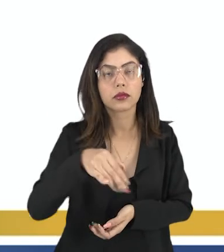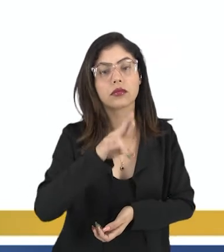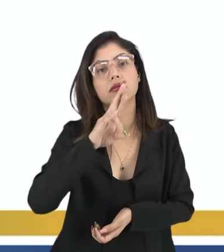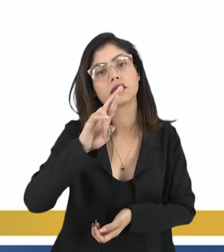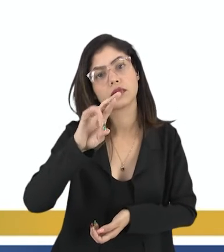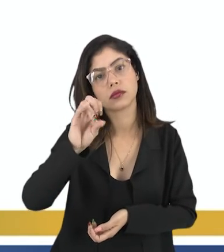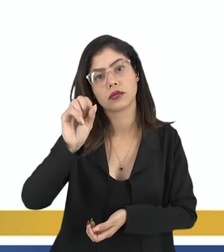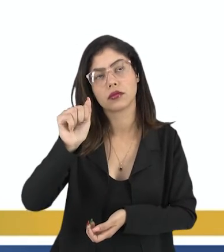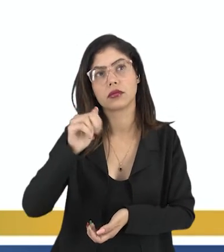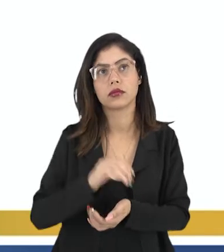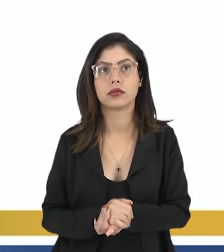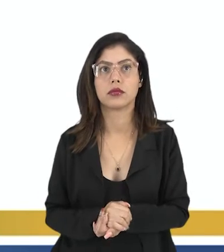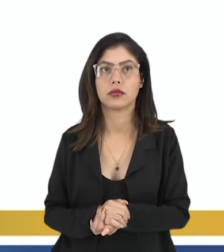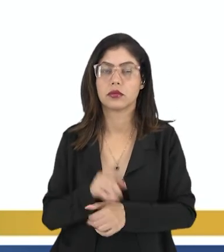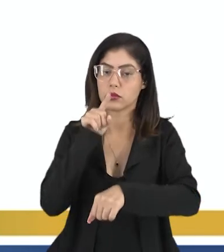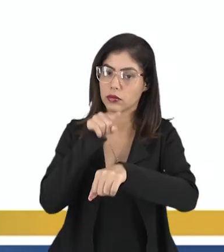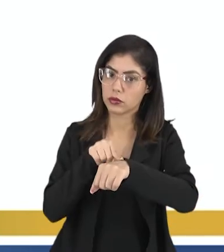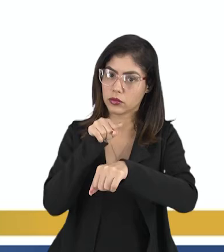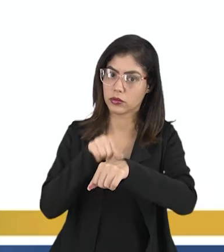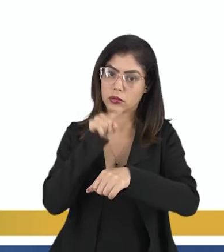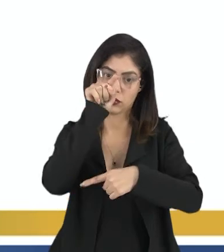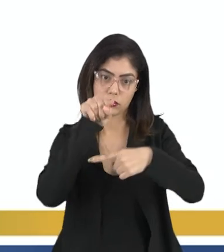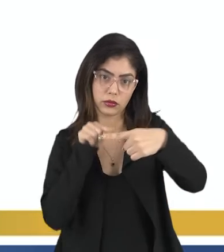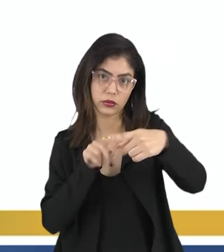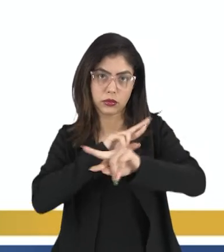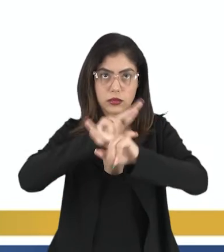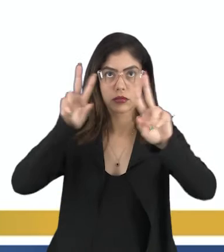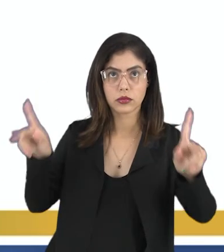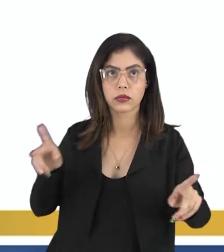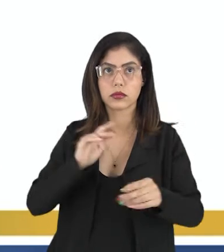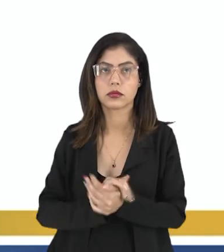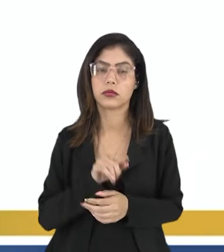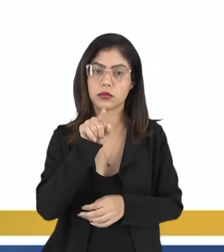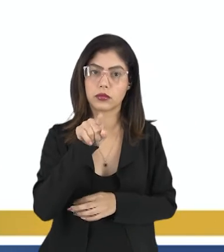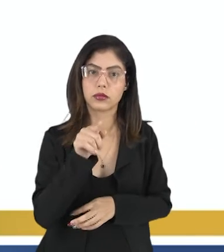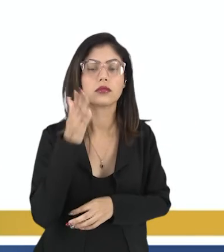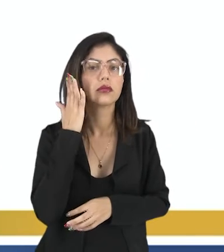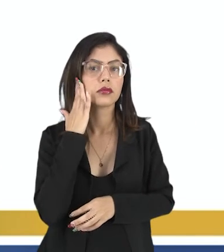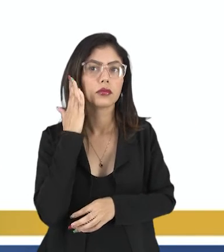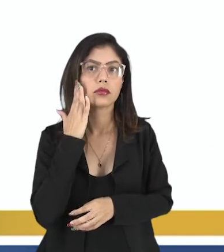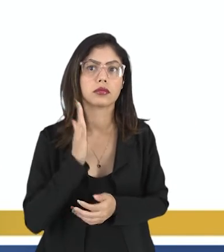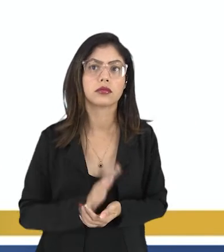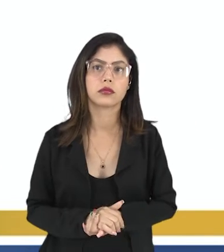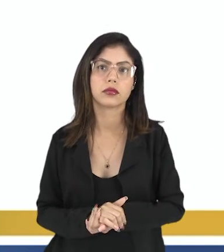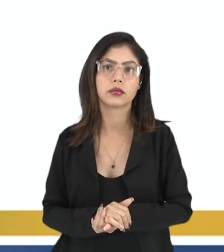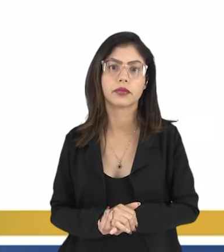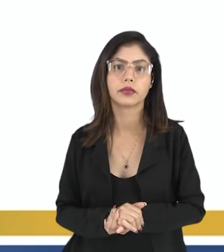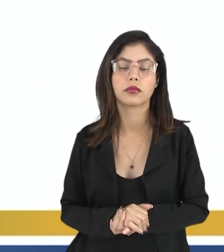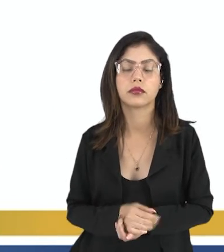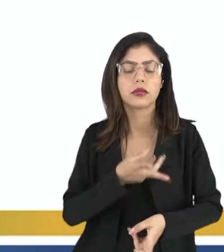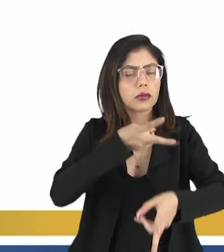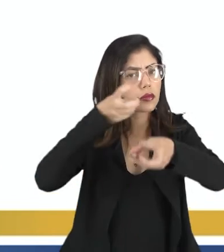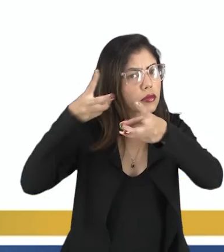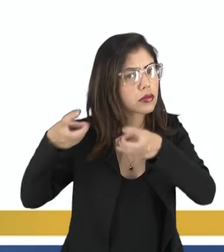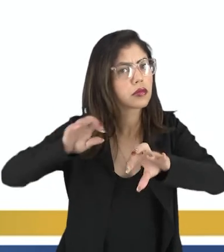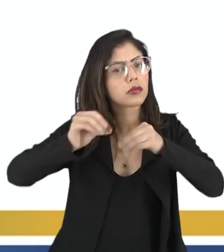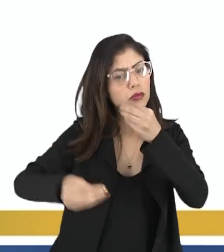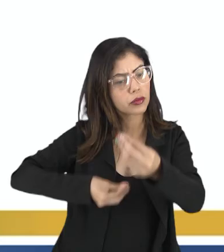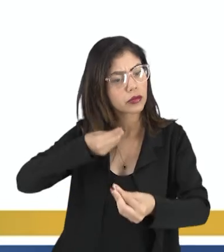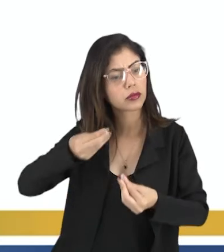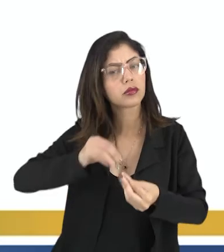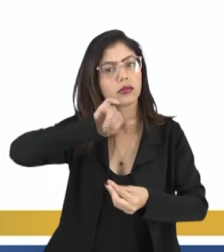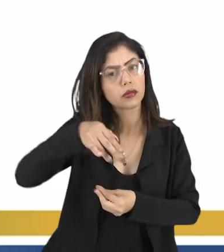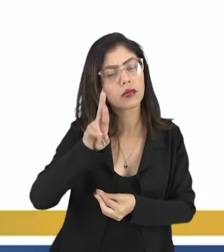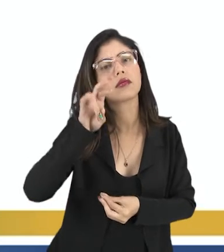compostos, é tempo dividido em vários tempos, para vocês terem a percepção de como